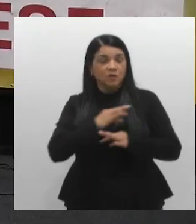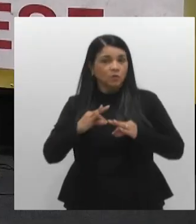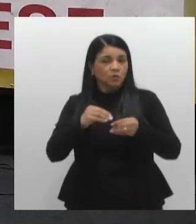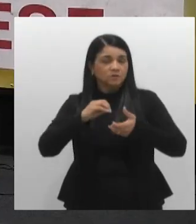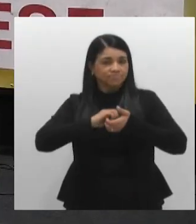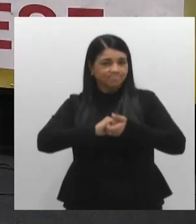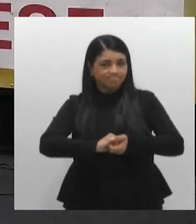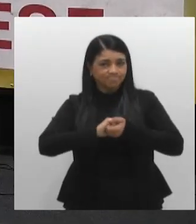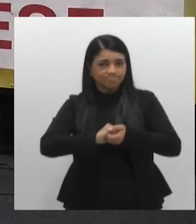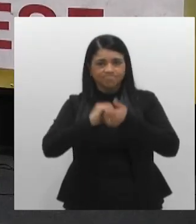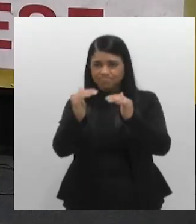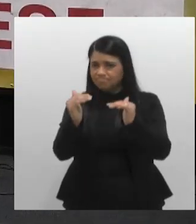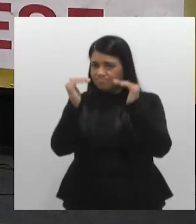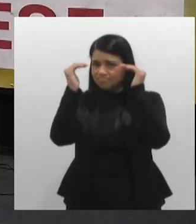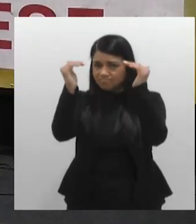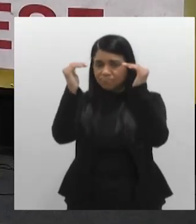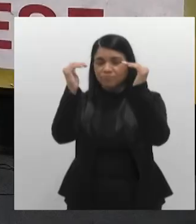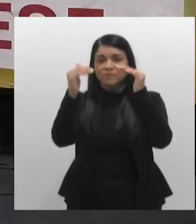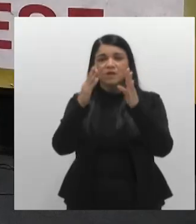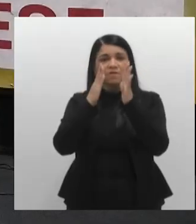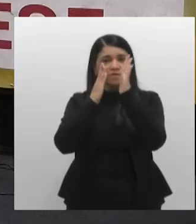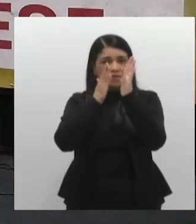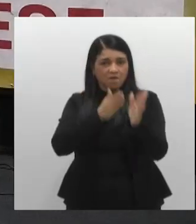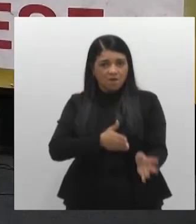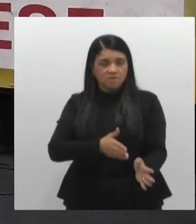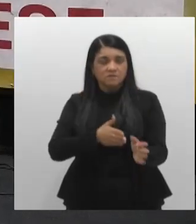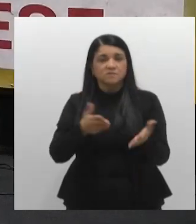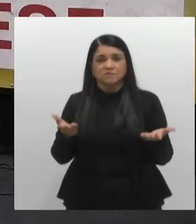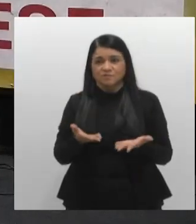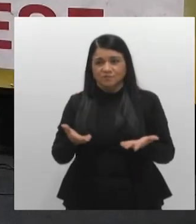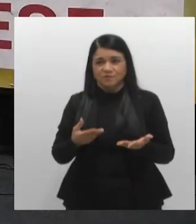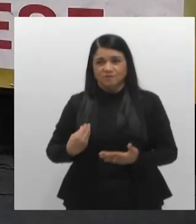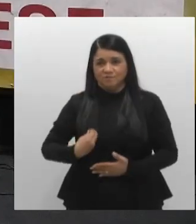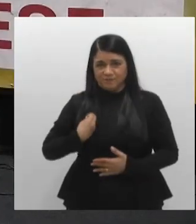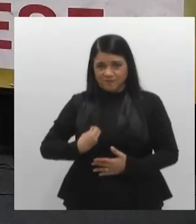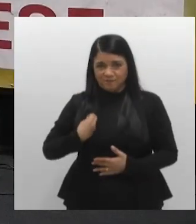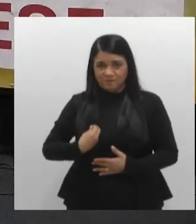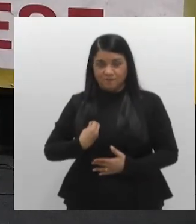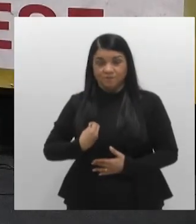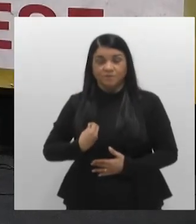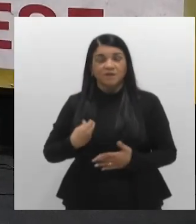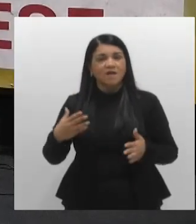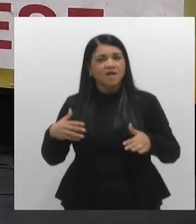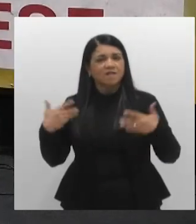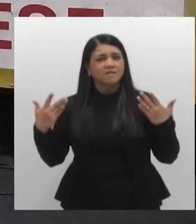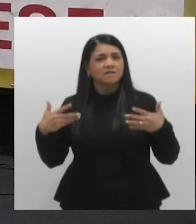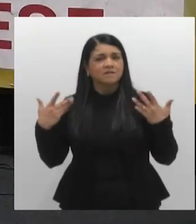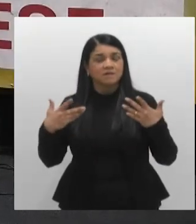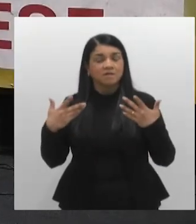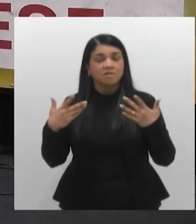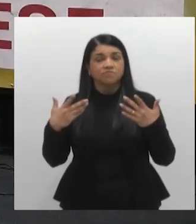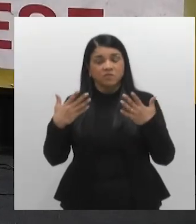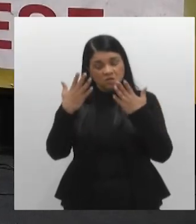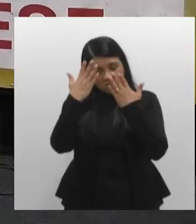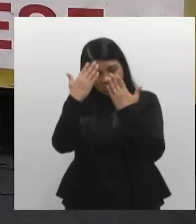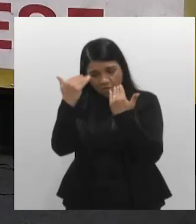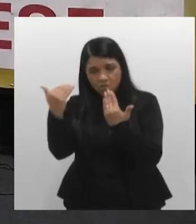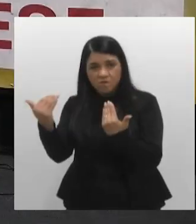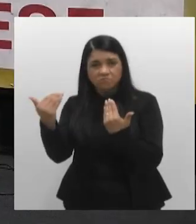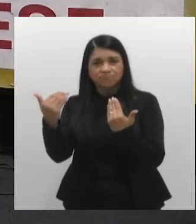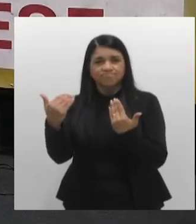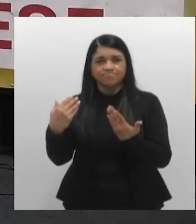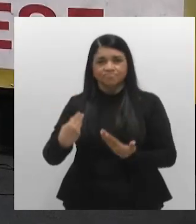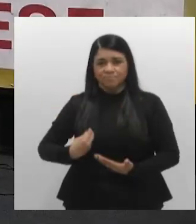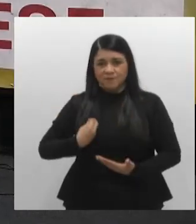religiosas, autoridades e fiéis aqui presentes. É uma grande alegria e uma honra imensa estar